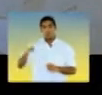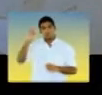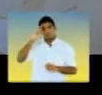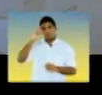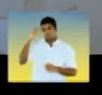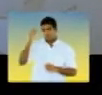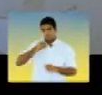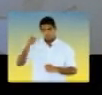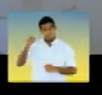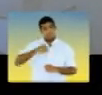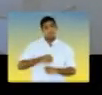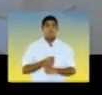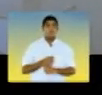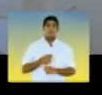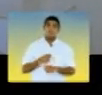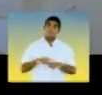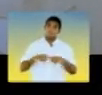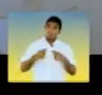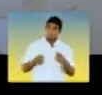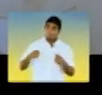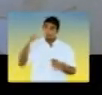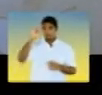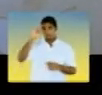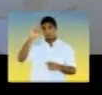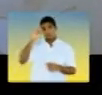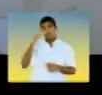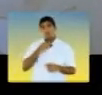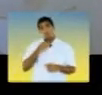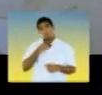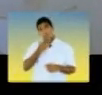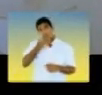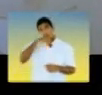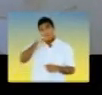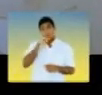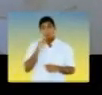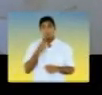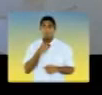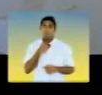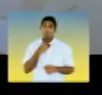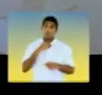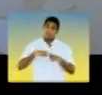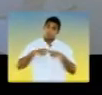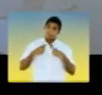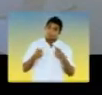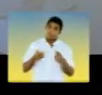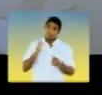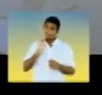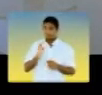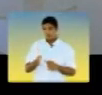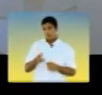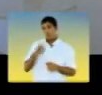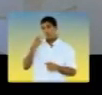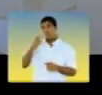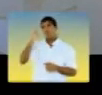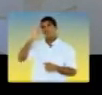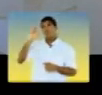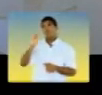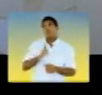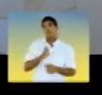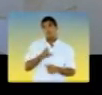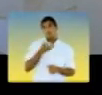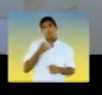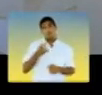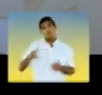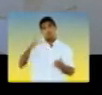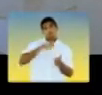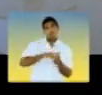dias. Aí eu disse, no caso, todos os dias, não vai dar pra manhã levar você. Mas já... Nossa Maria, só é sonhando direto. Manhã eu quero ir pro